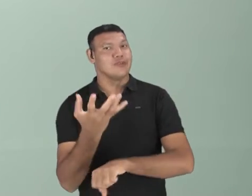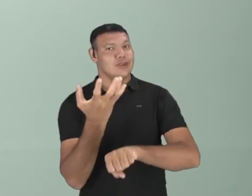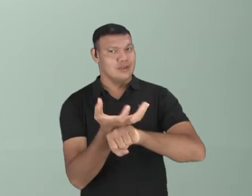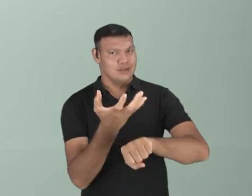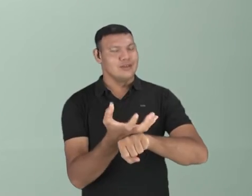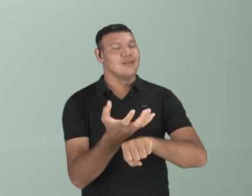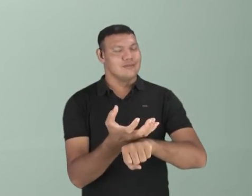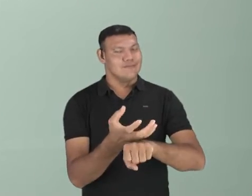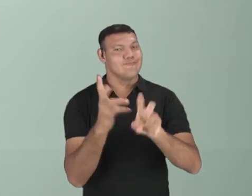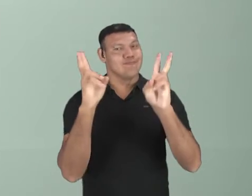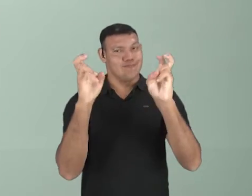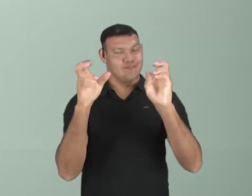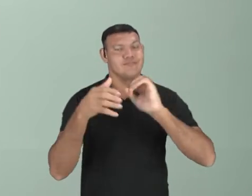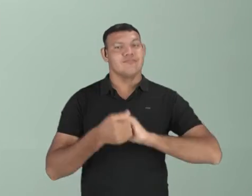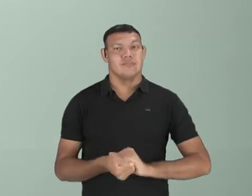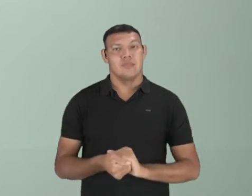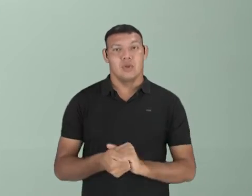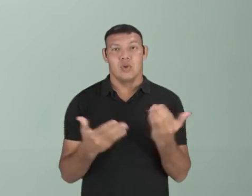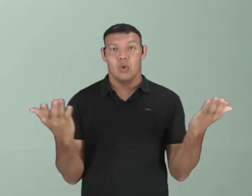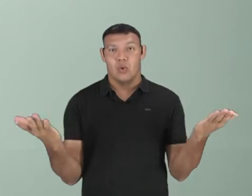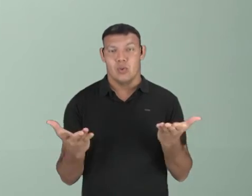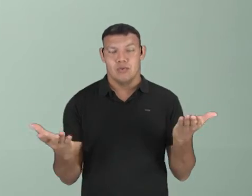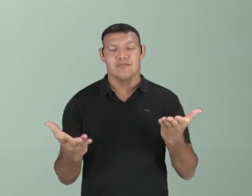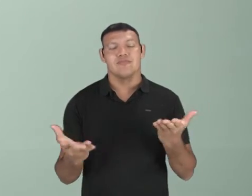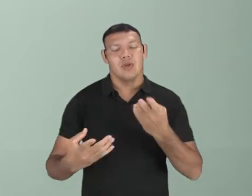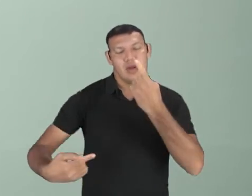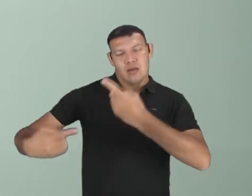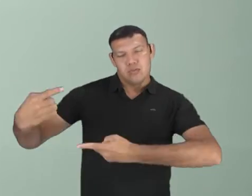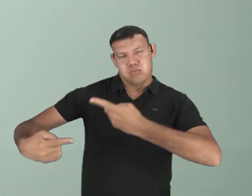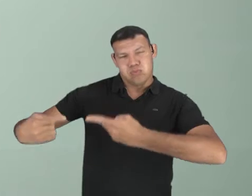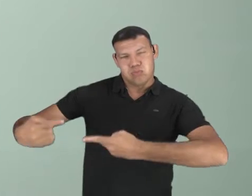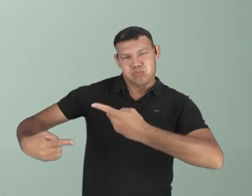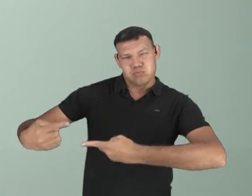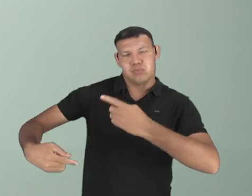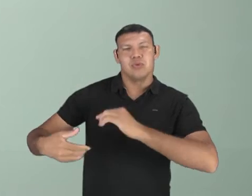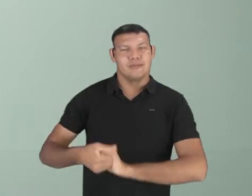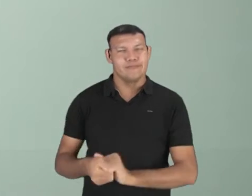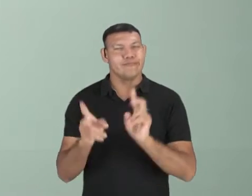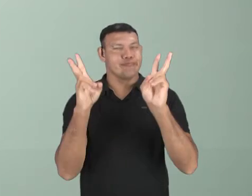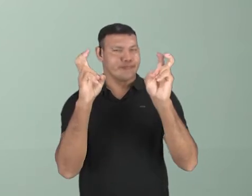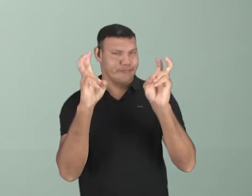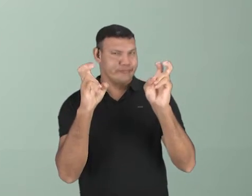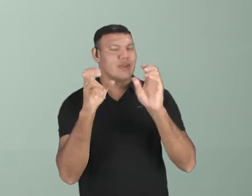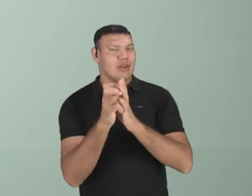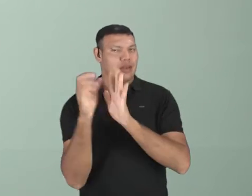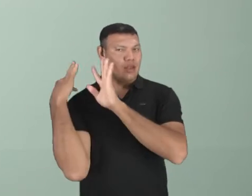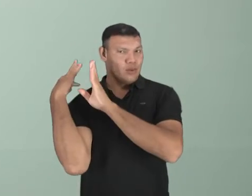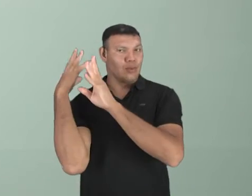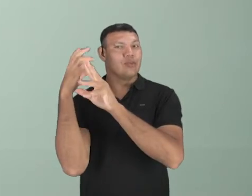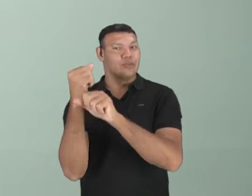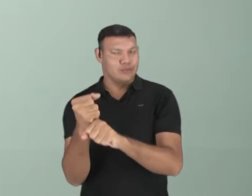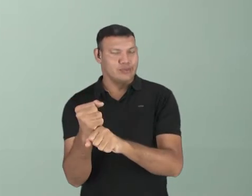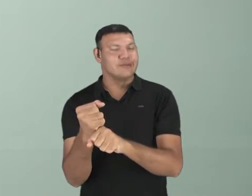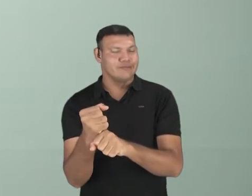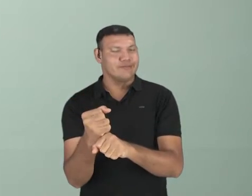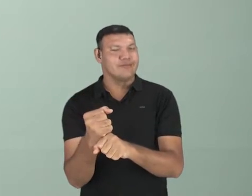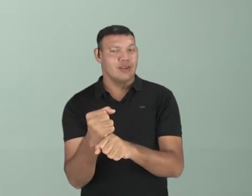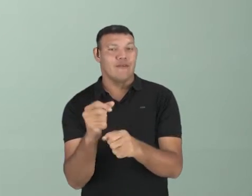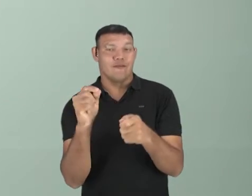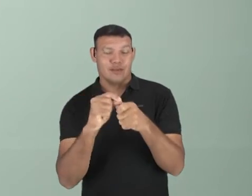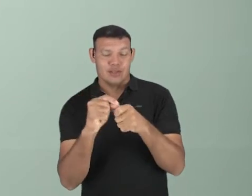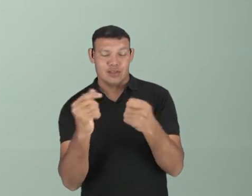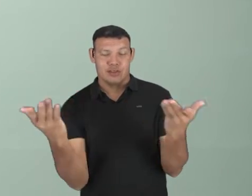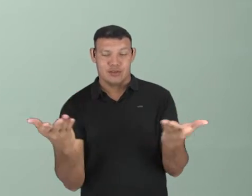disciplina. Pessoal, hoje nós vamos continuar, discutindo aí esses assuntos, essa revisãozinha que nós estamos